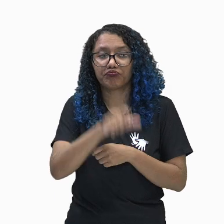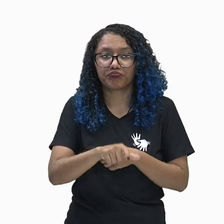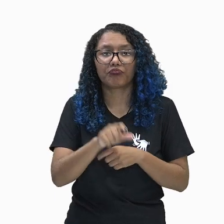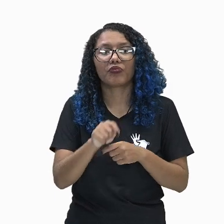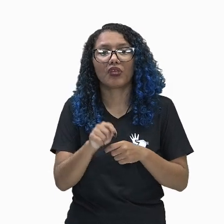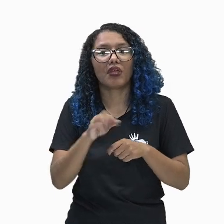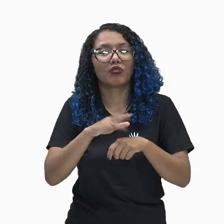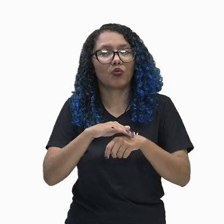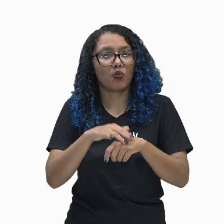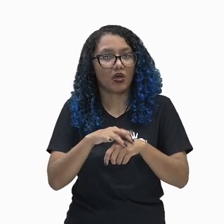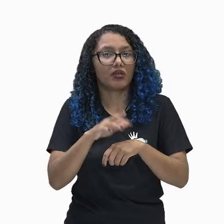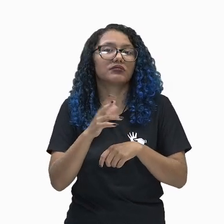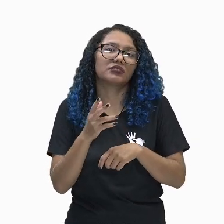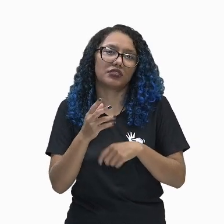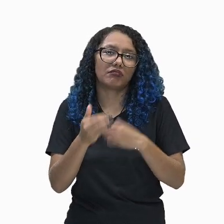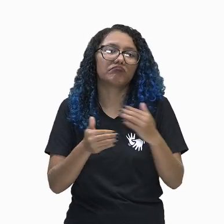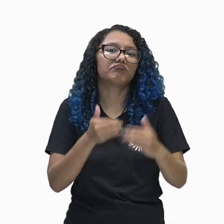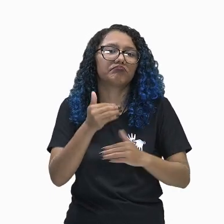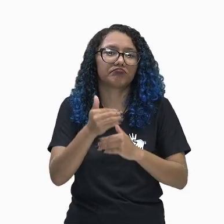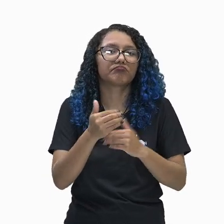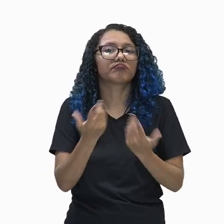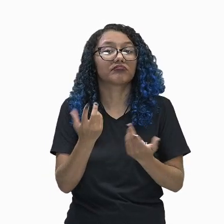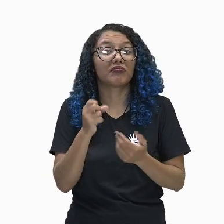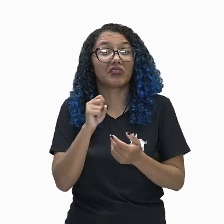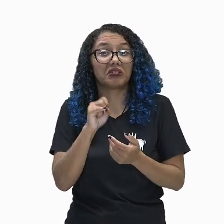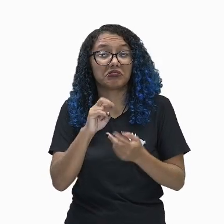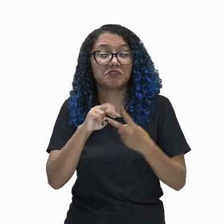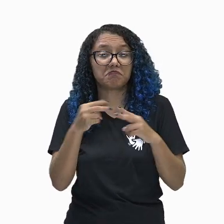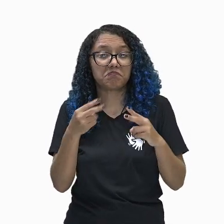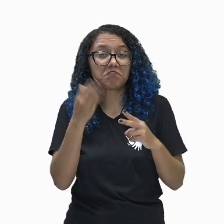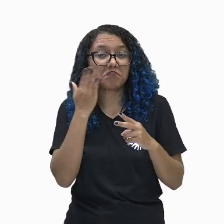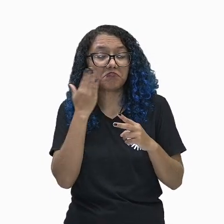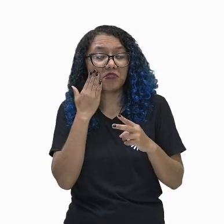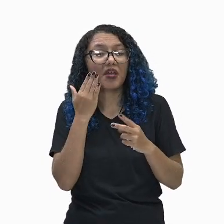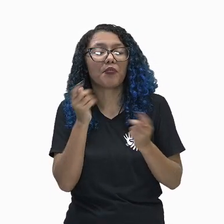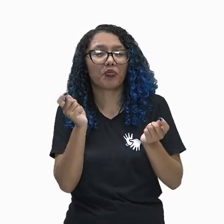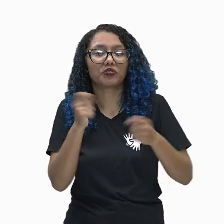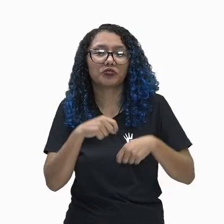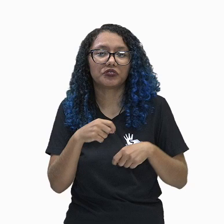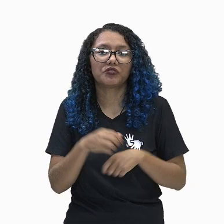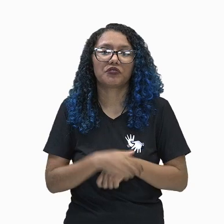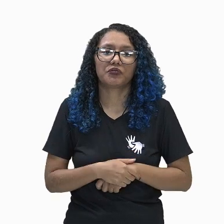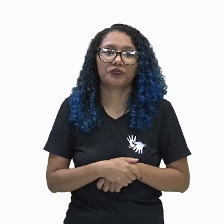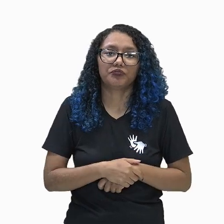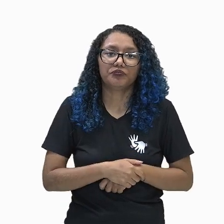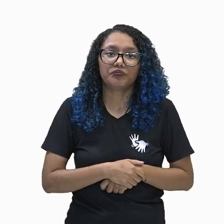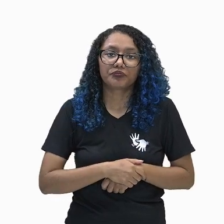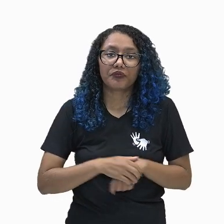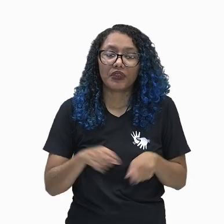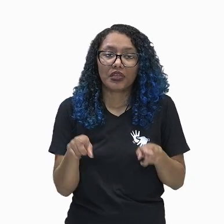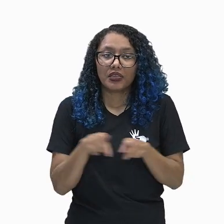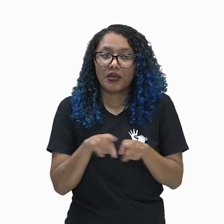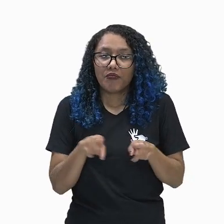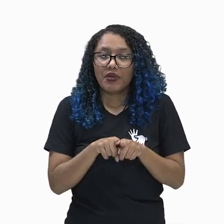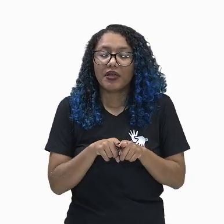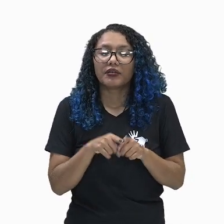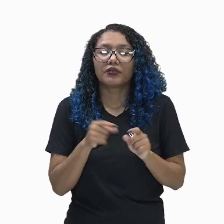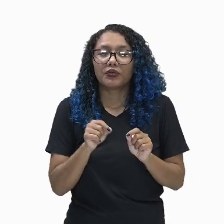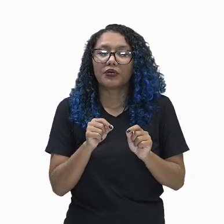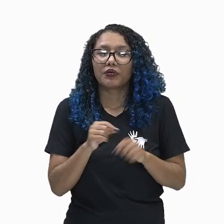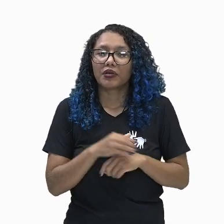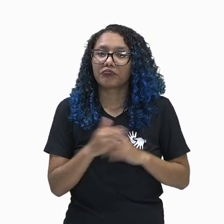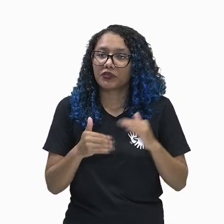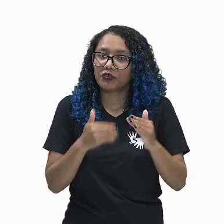do genótipo a gente pode prever isso aí. Temos também a possibilidade de desenvolver métodos